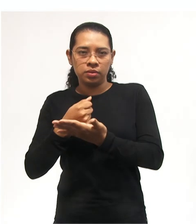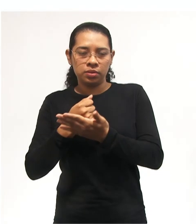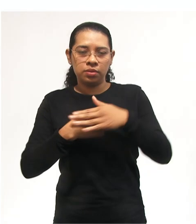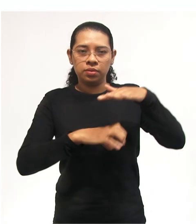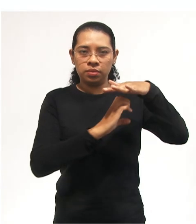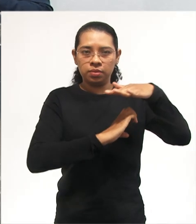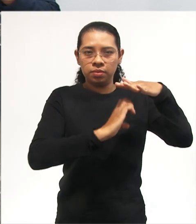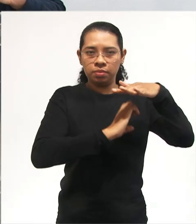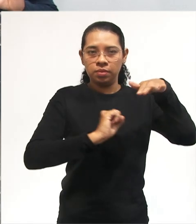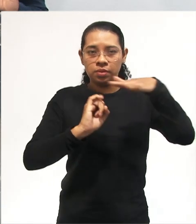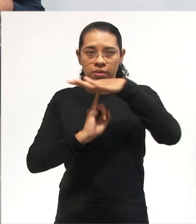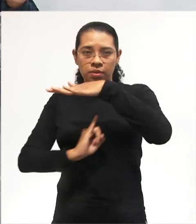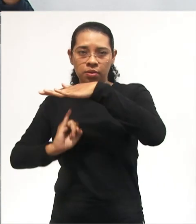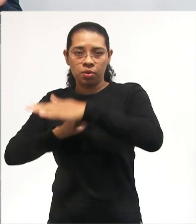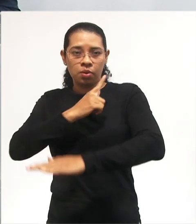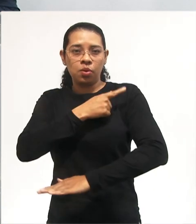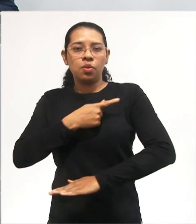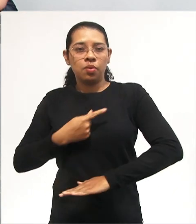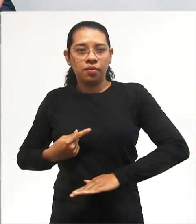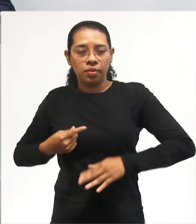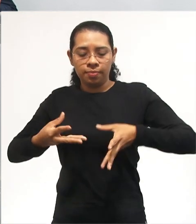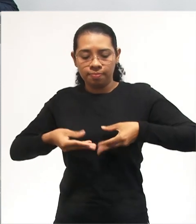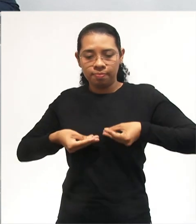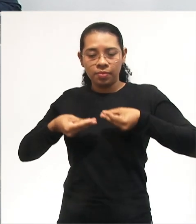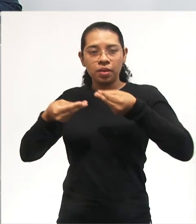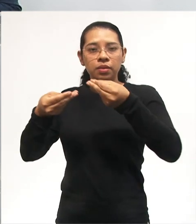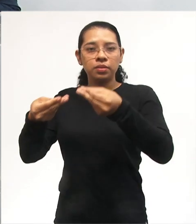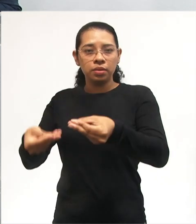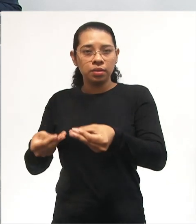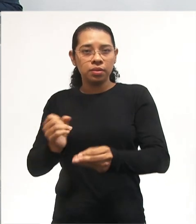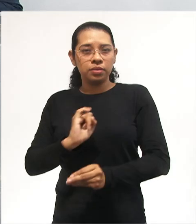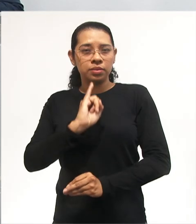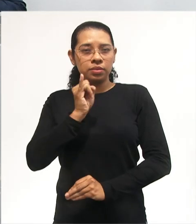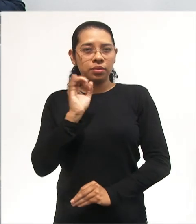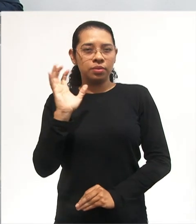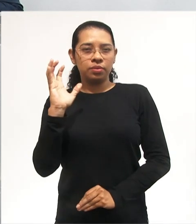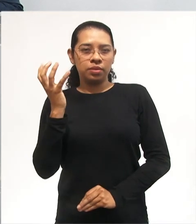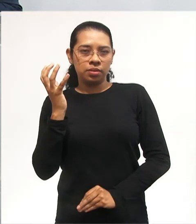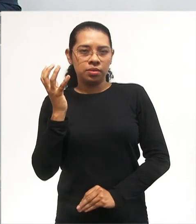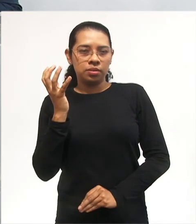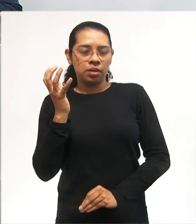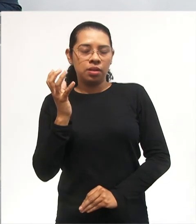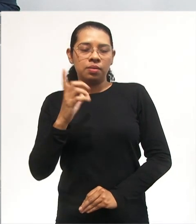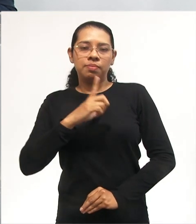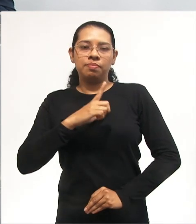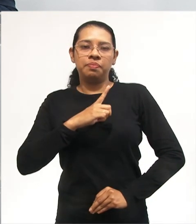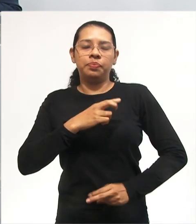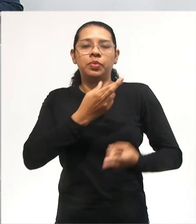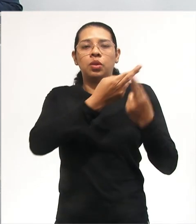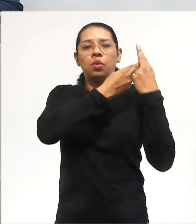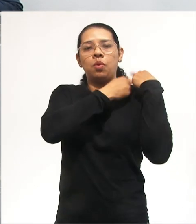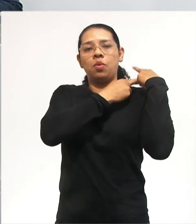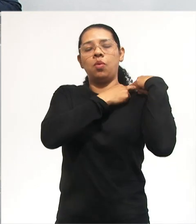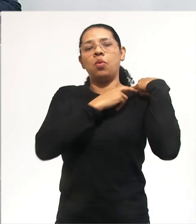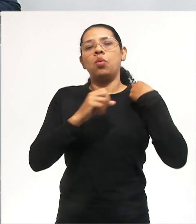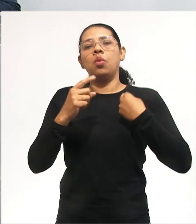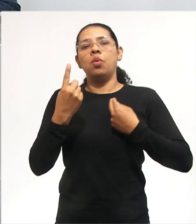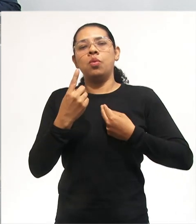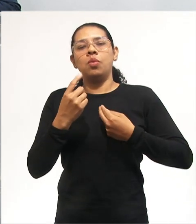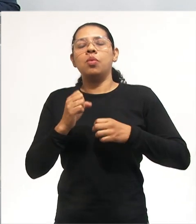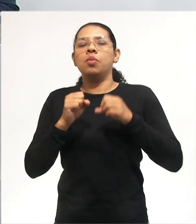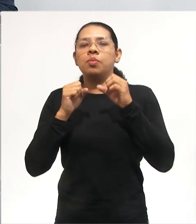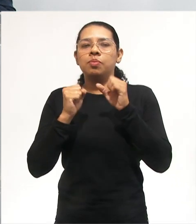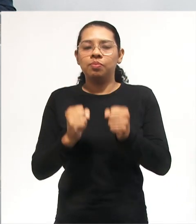dos atores que fique de fora ou qualquer um dos atores que não faça a sua parte nesse sistema prejudica todo o